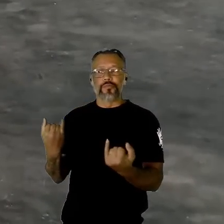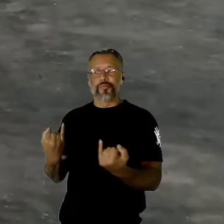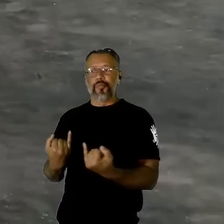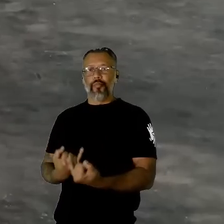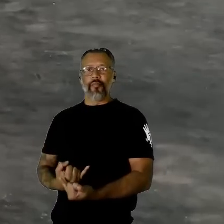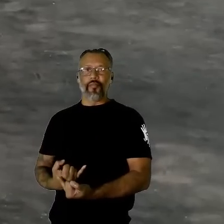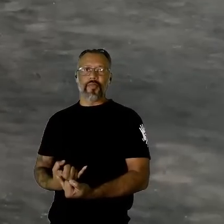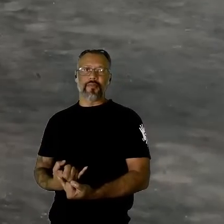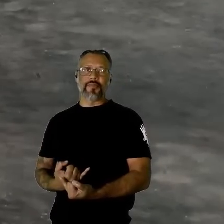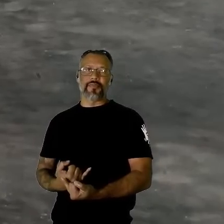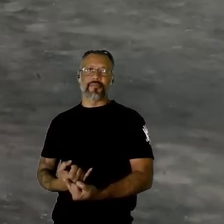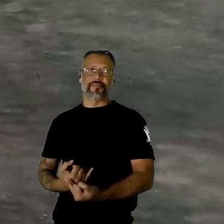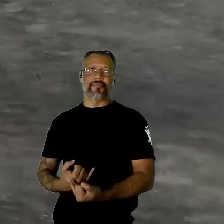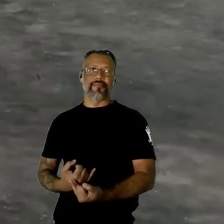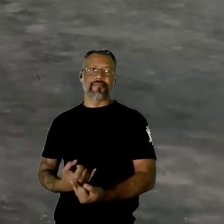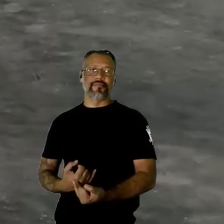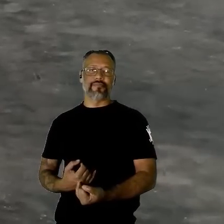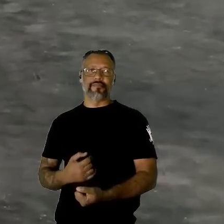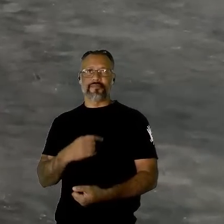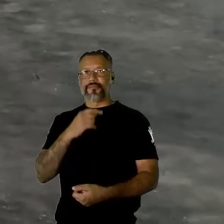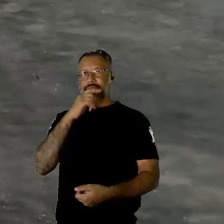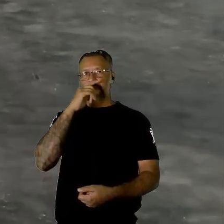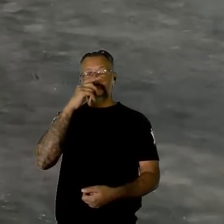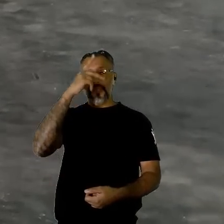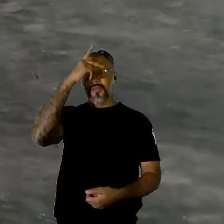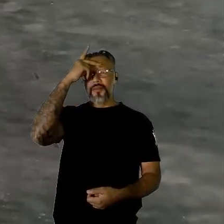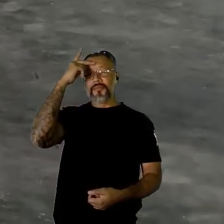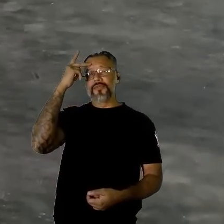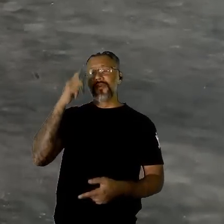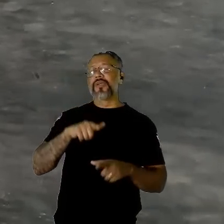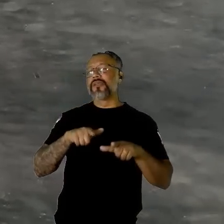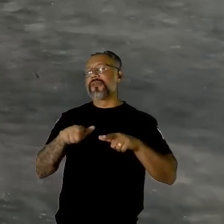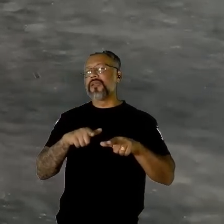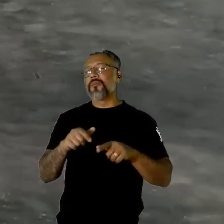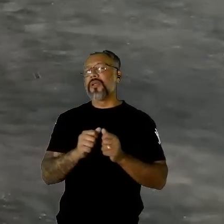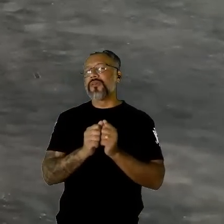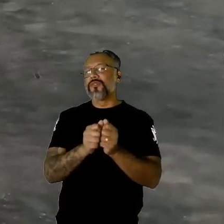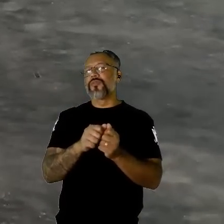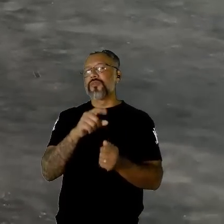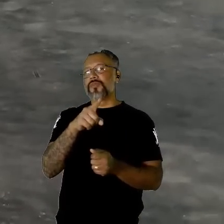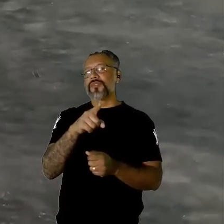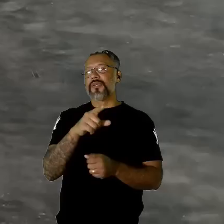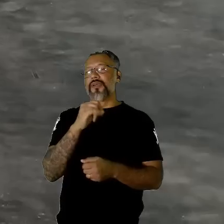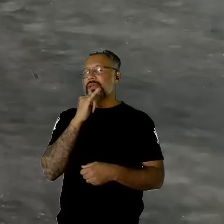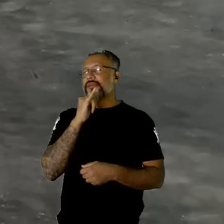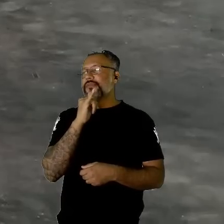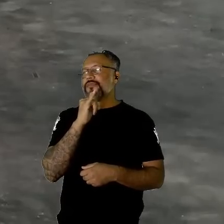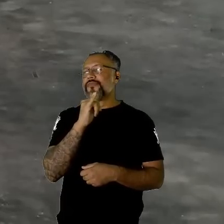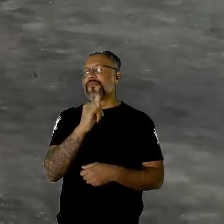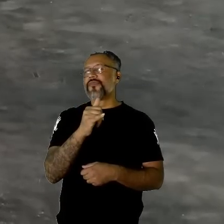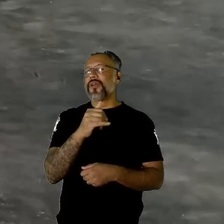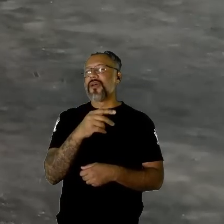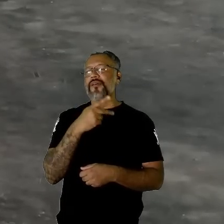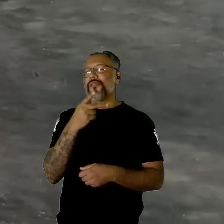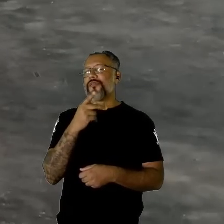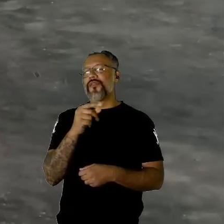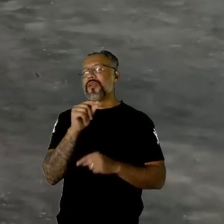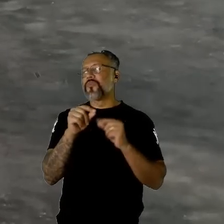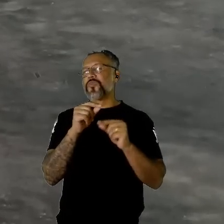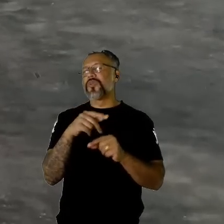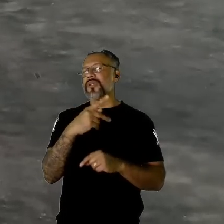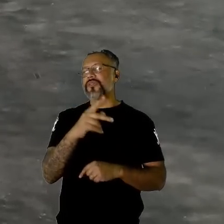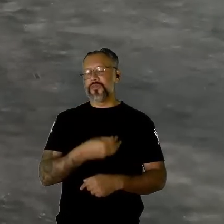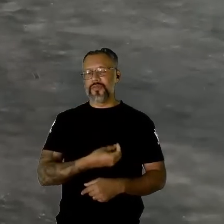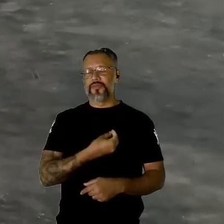as pessoas que trabalham com você falam que você é lá tá cheio ela tá vazia quando o diabo te